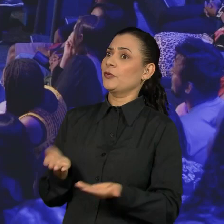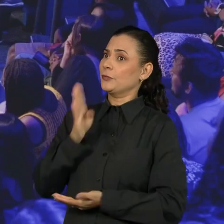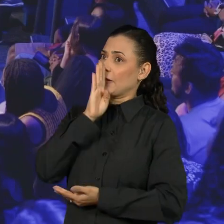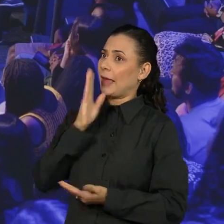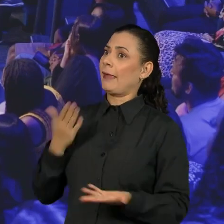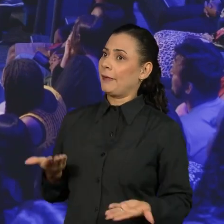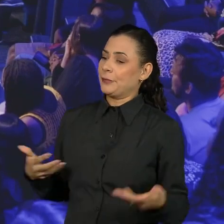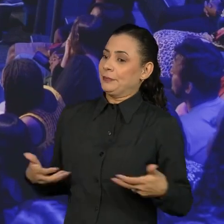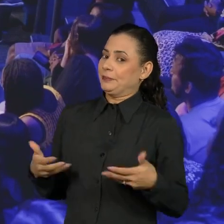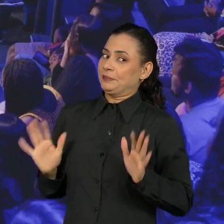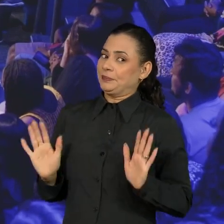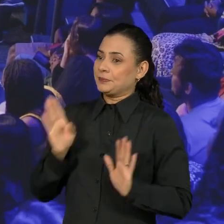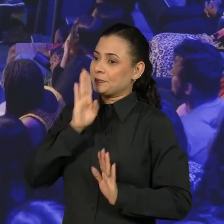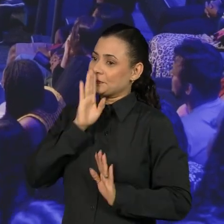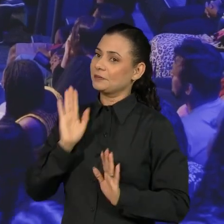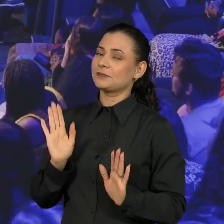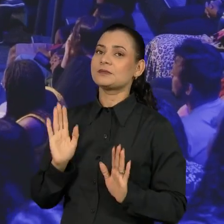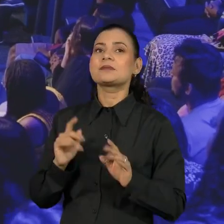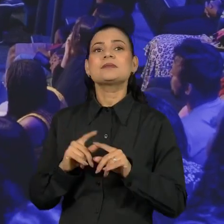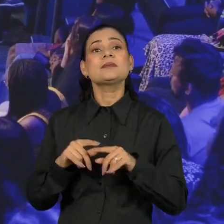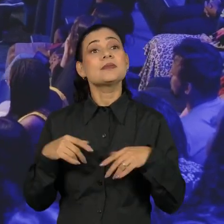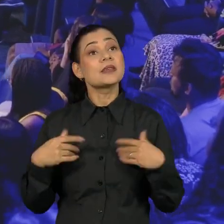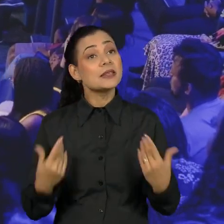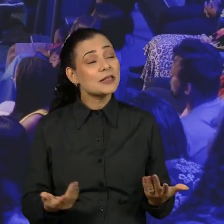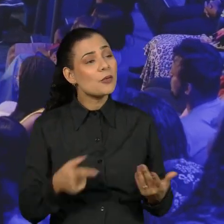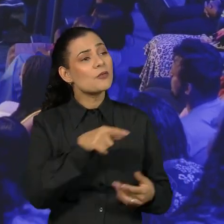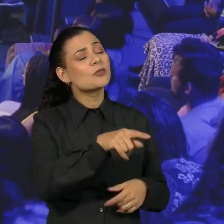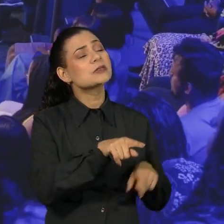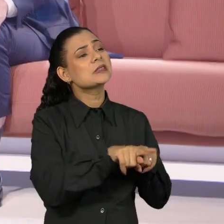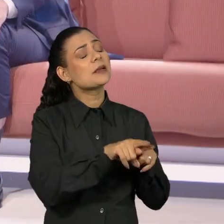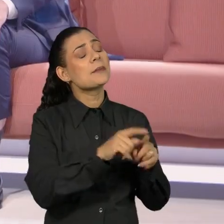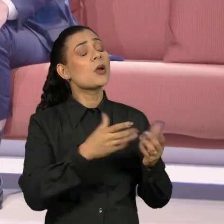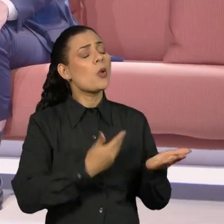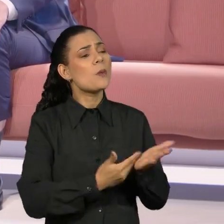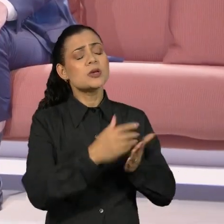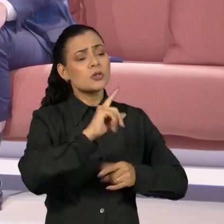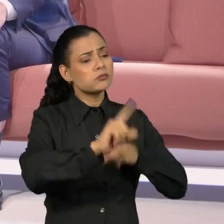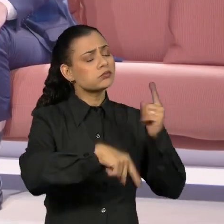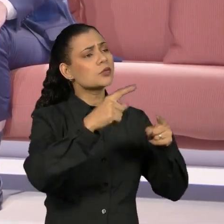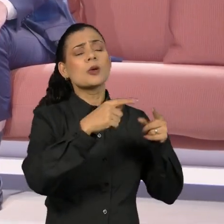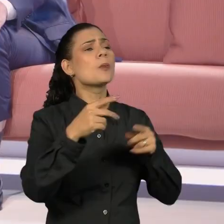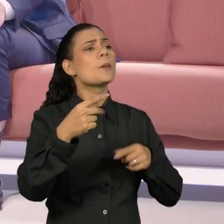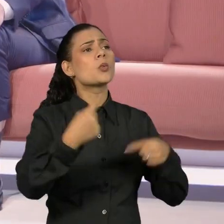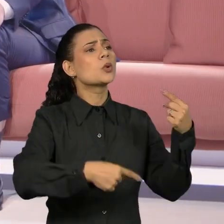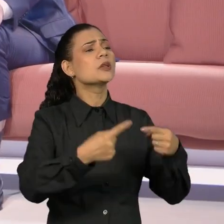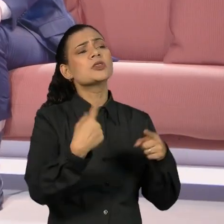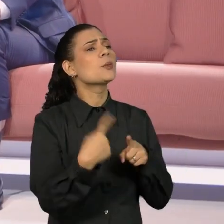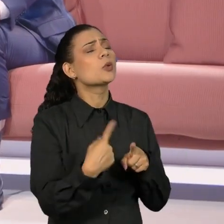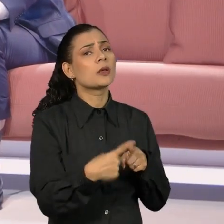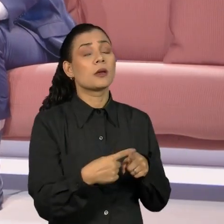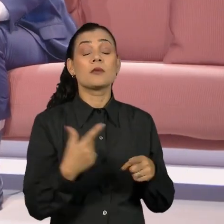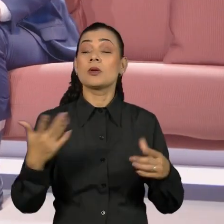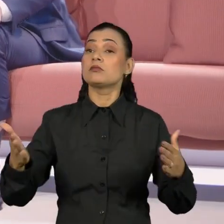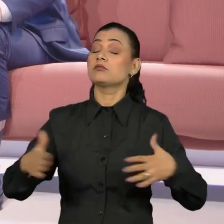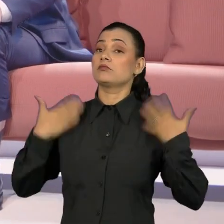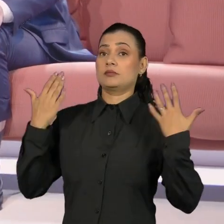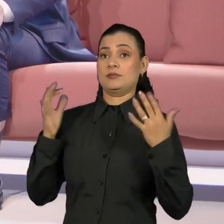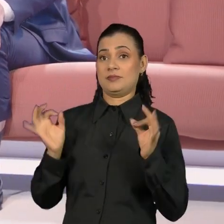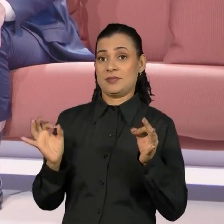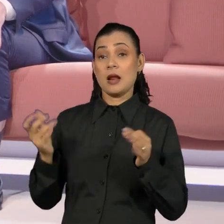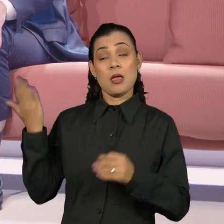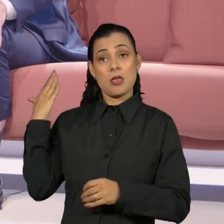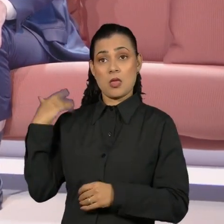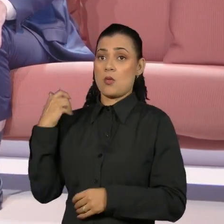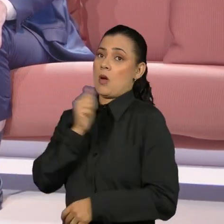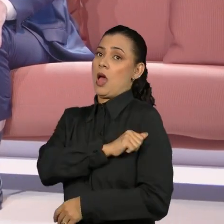quietinho. Mas aí nasce a vocação política. Por que política? Por acaso, eu era